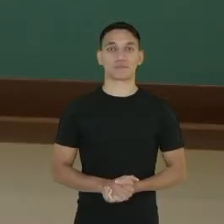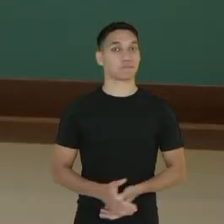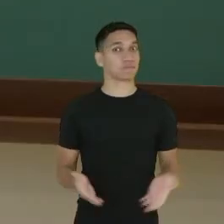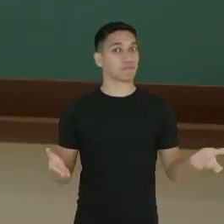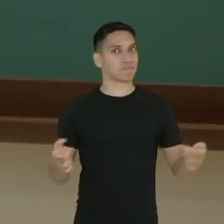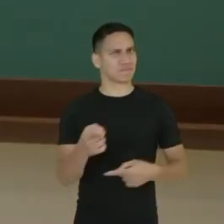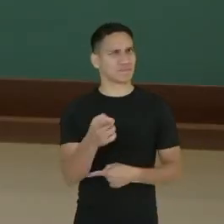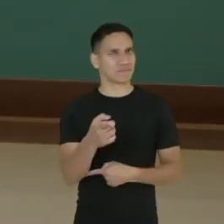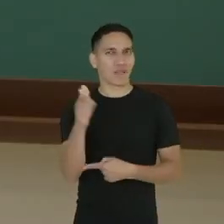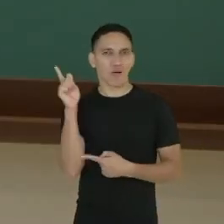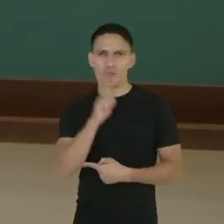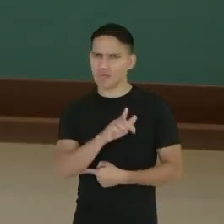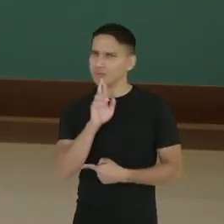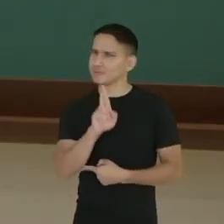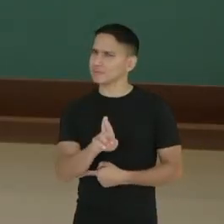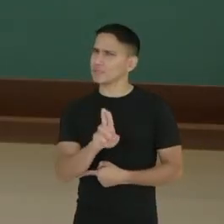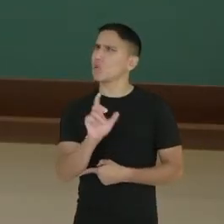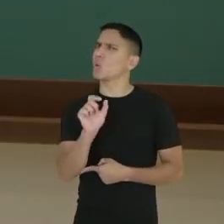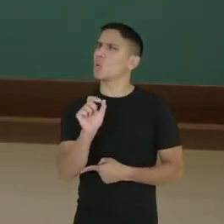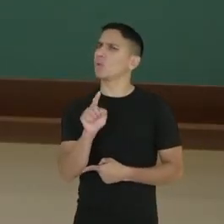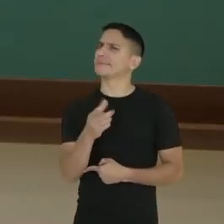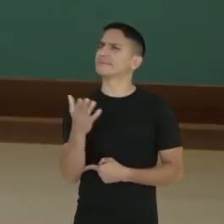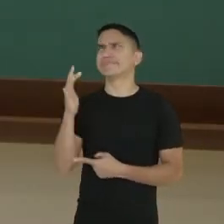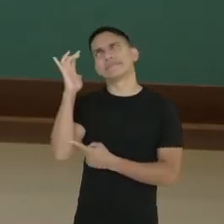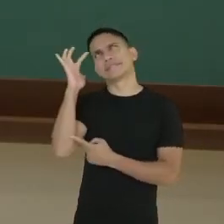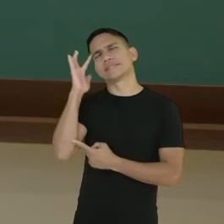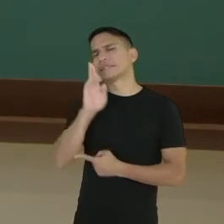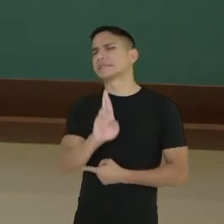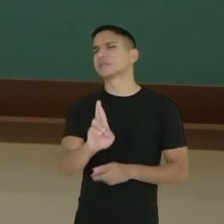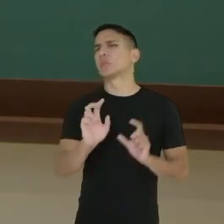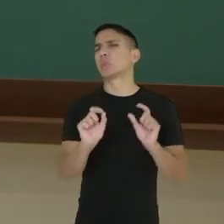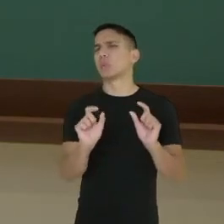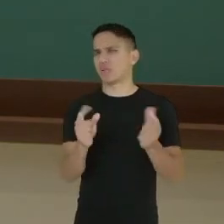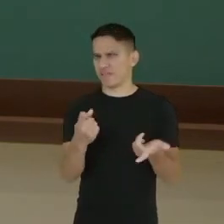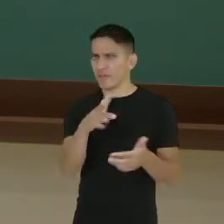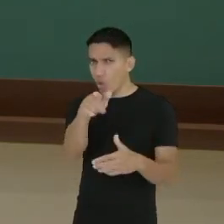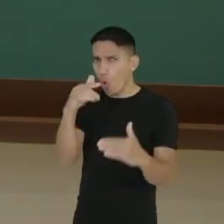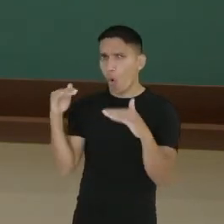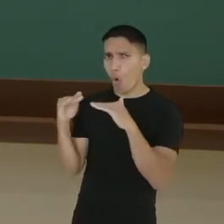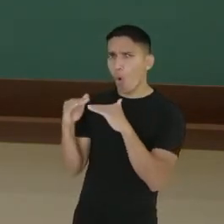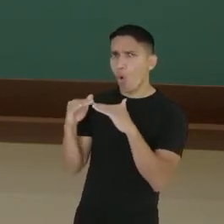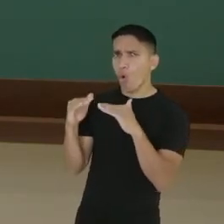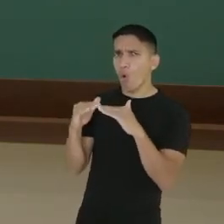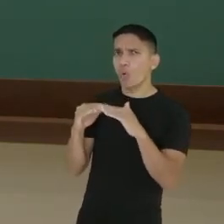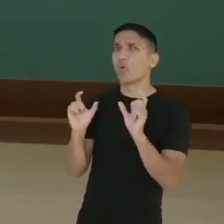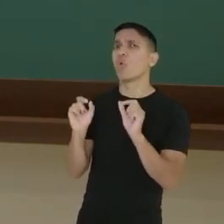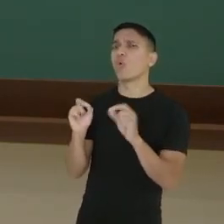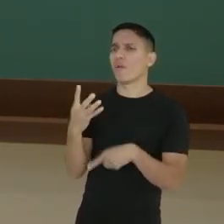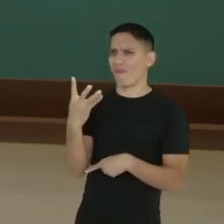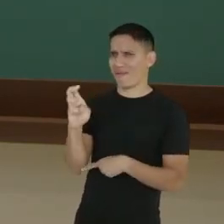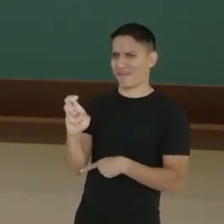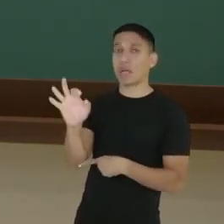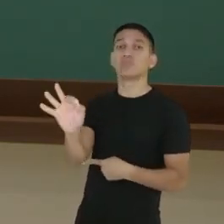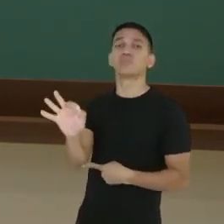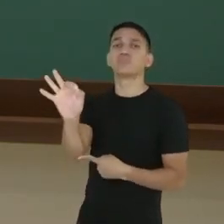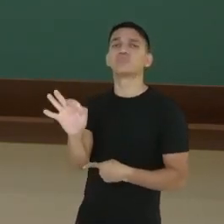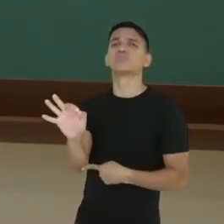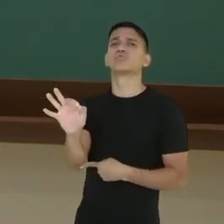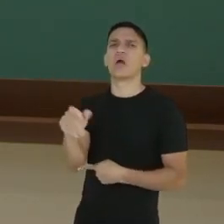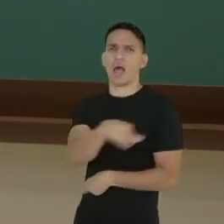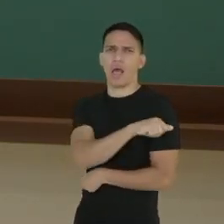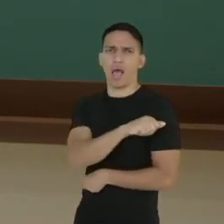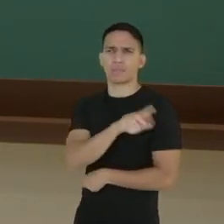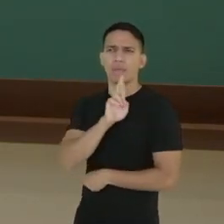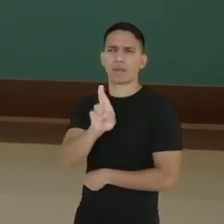E aí, pessoal, vocês conseguiram pensar na resposta? Vocês concordam com 45%